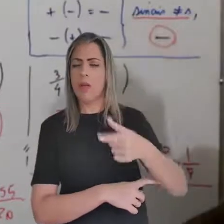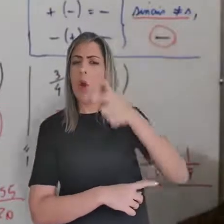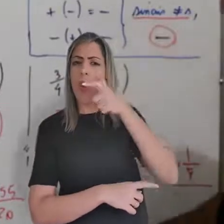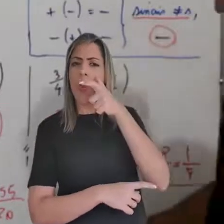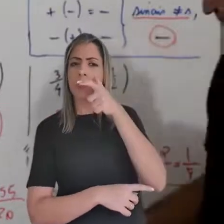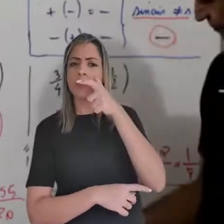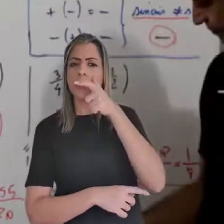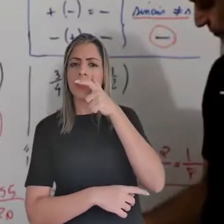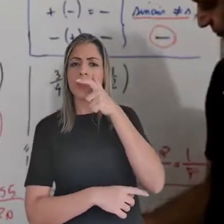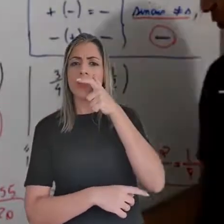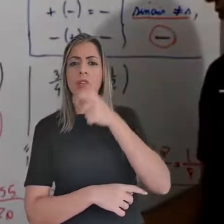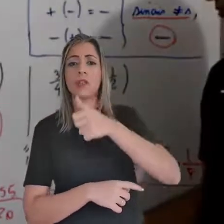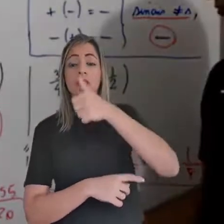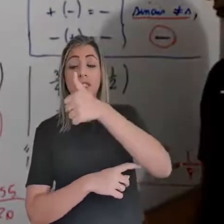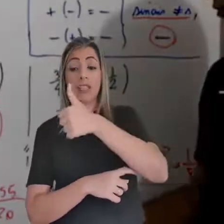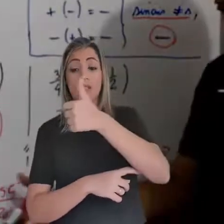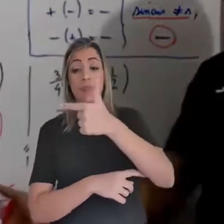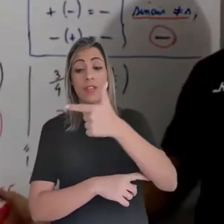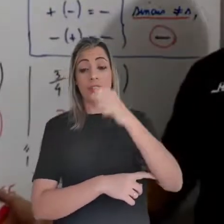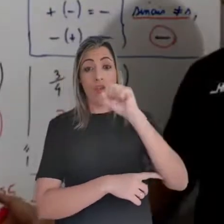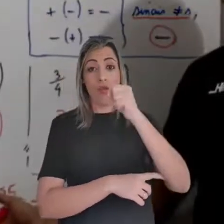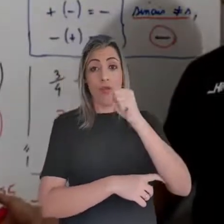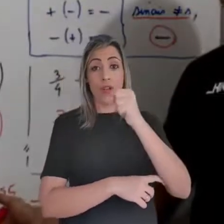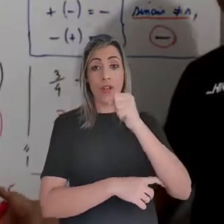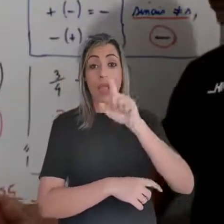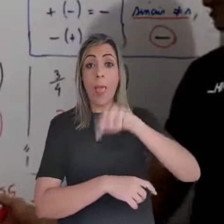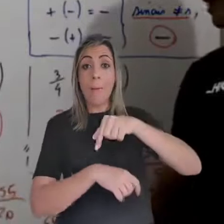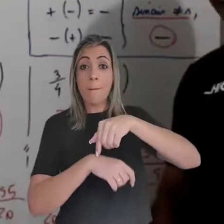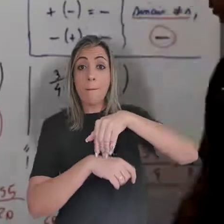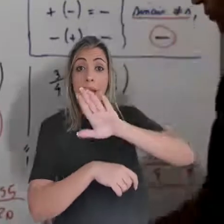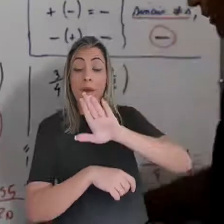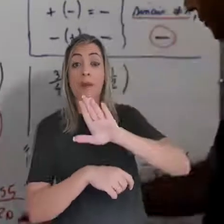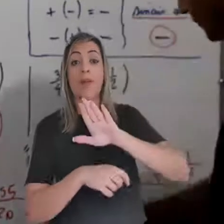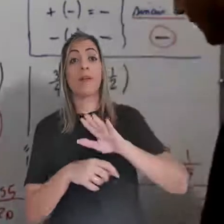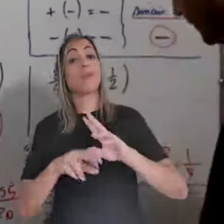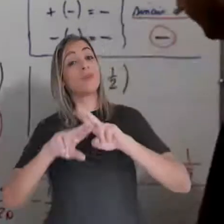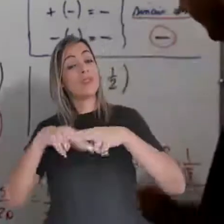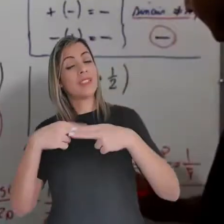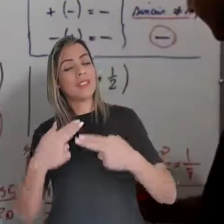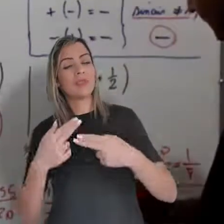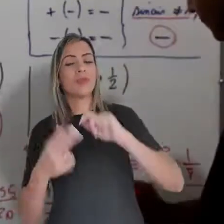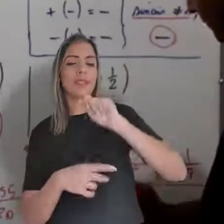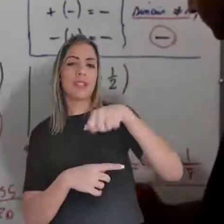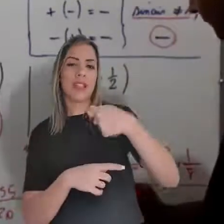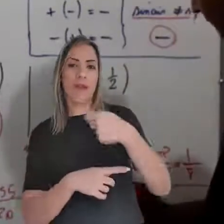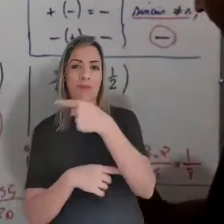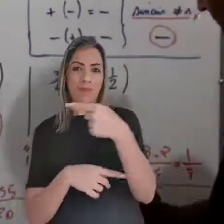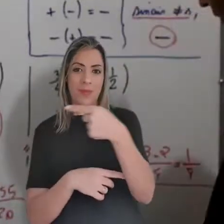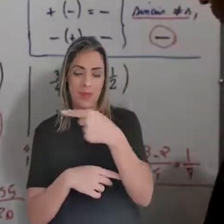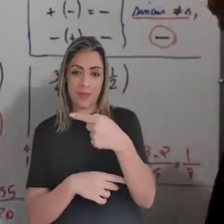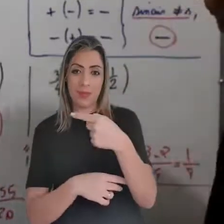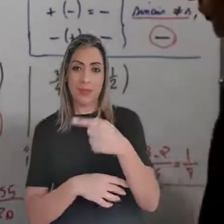73. Veja que o 128, o valor absoluto, é maior, portanto vai prevalecer o sinal